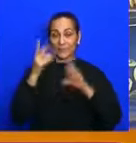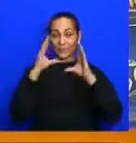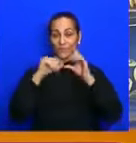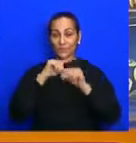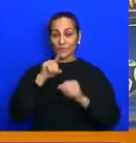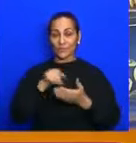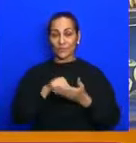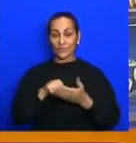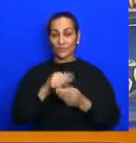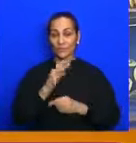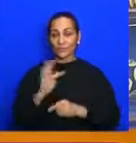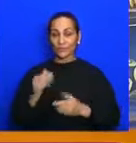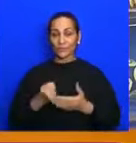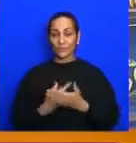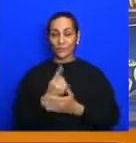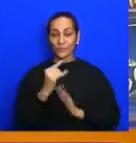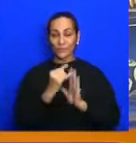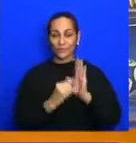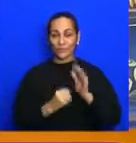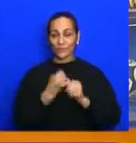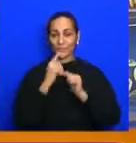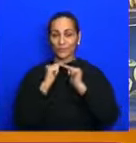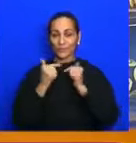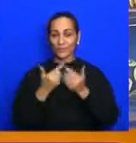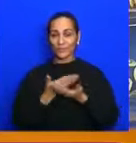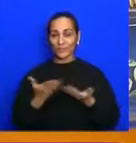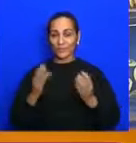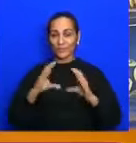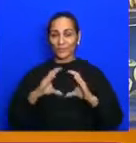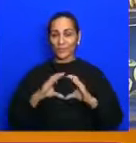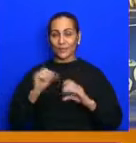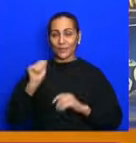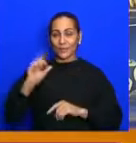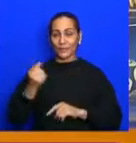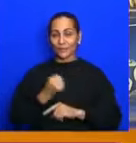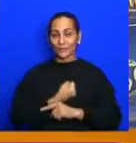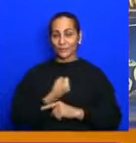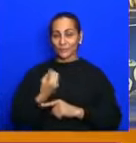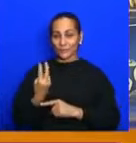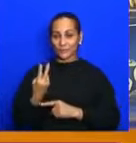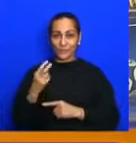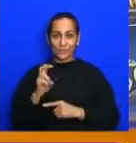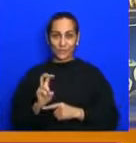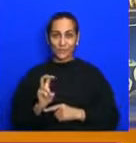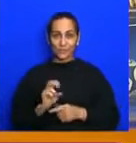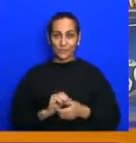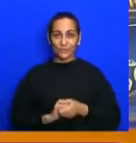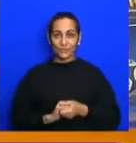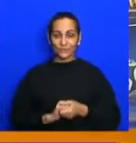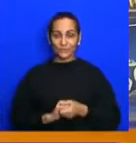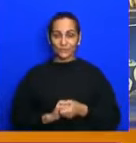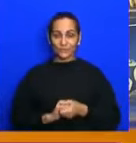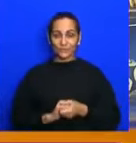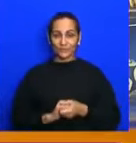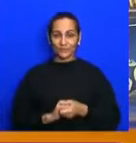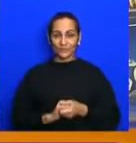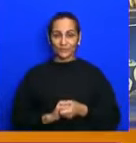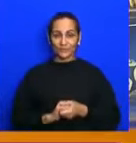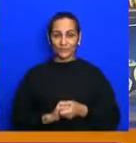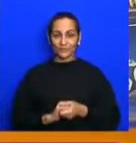sorteio da Loteria Federal. Garanta o seu bilhete e boa sorte. Bola azul 25. Azul número